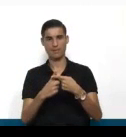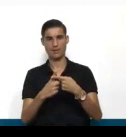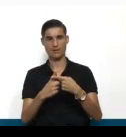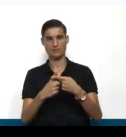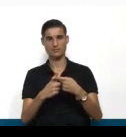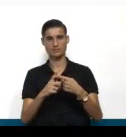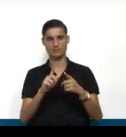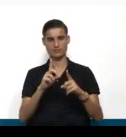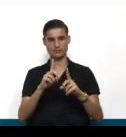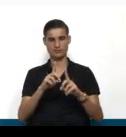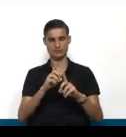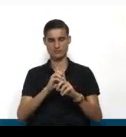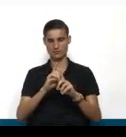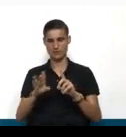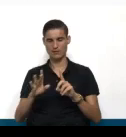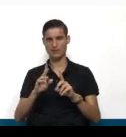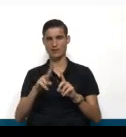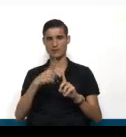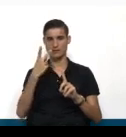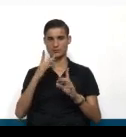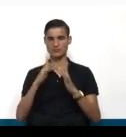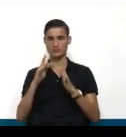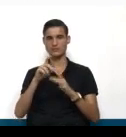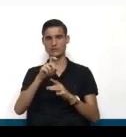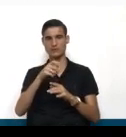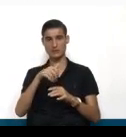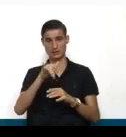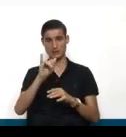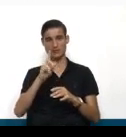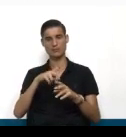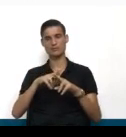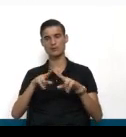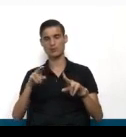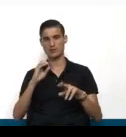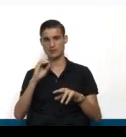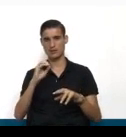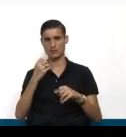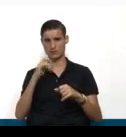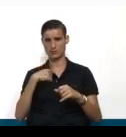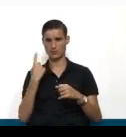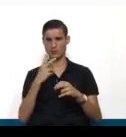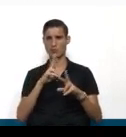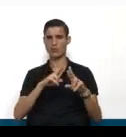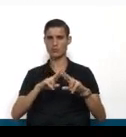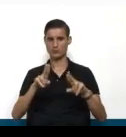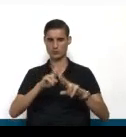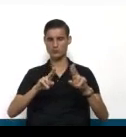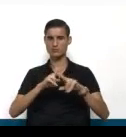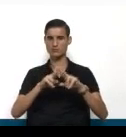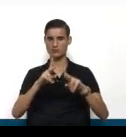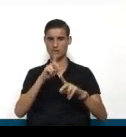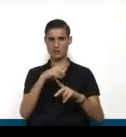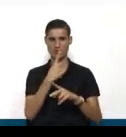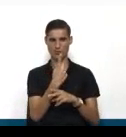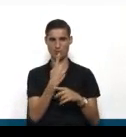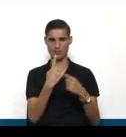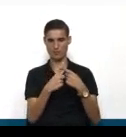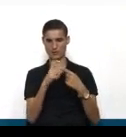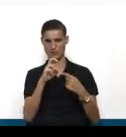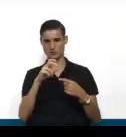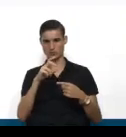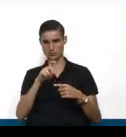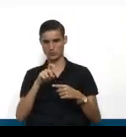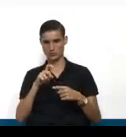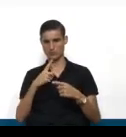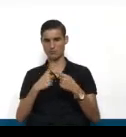a derivada segunda em relação a y, e isso tem que ser igual a zero. Se eu utilizar essa minha função aqui, olha, 1 mais